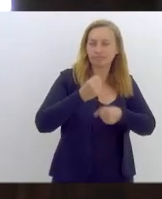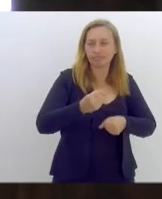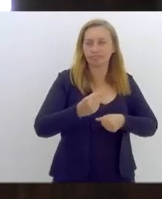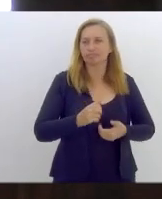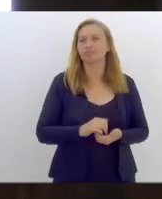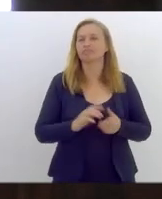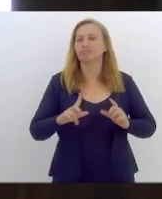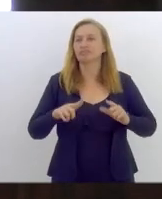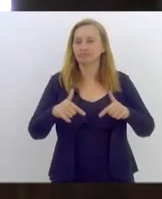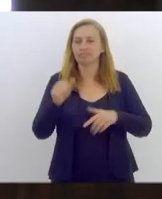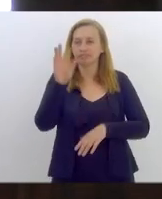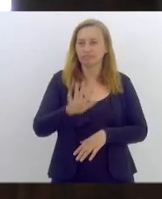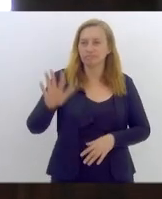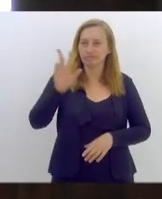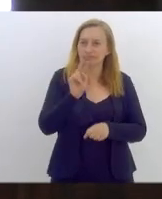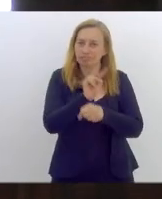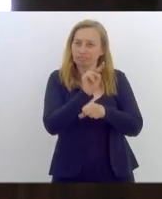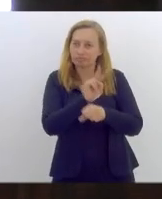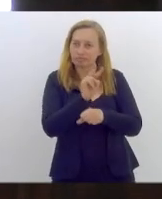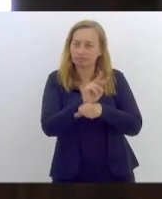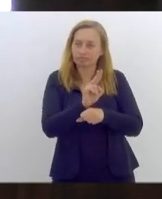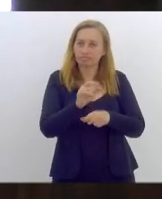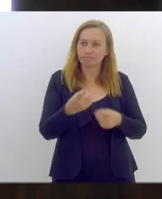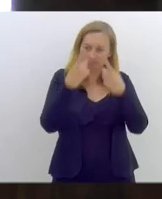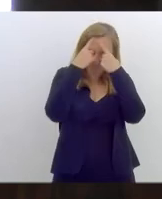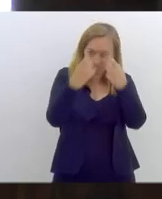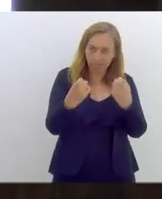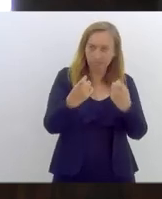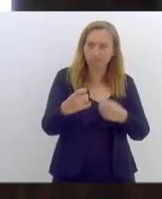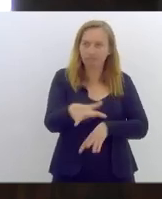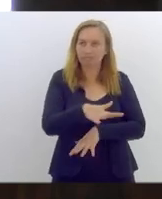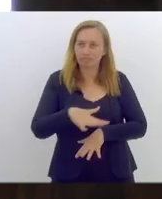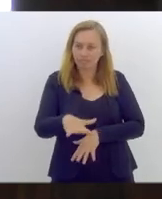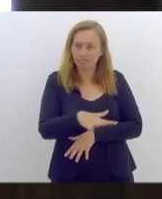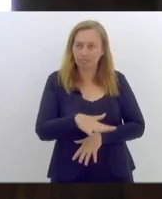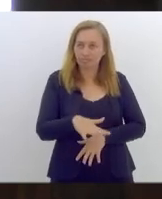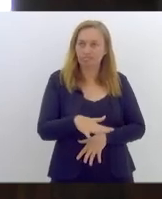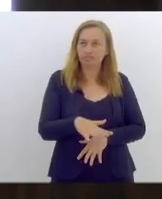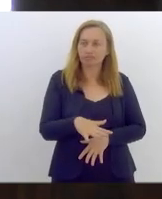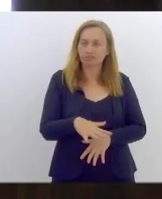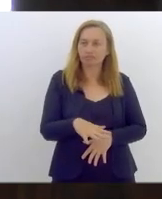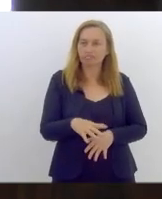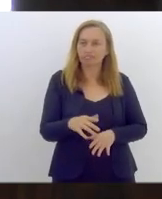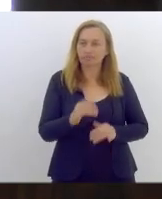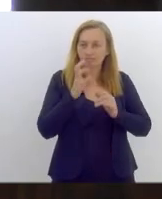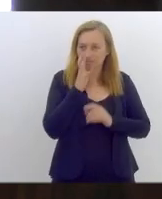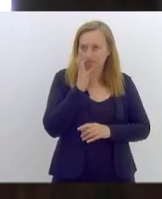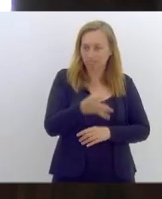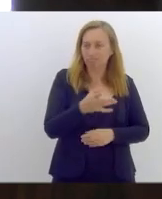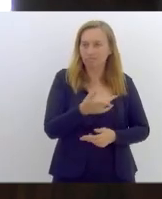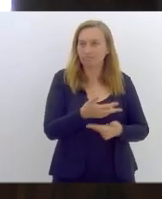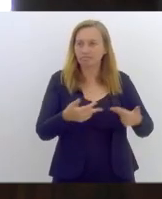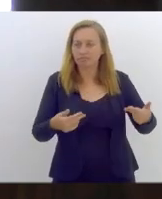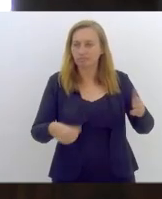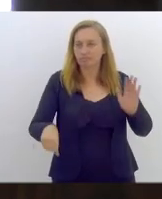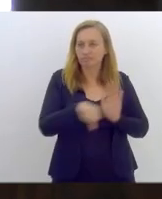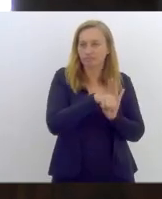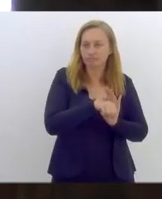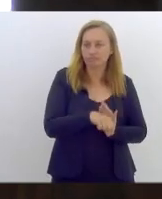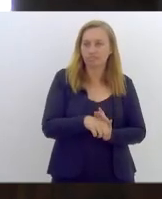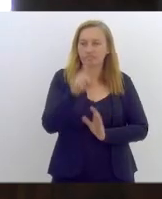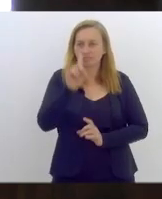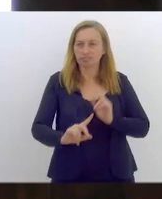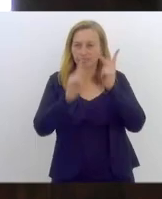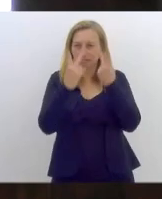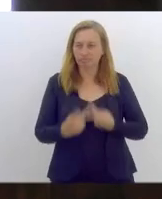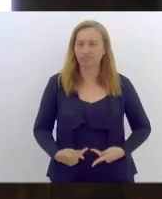maneira geral no monitoramento da violência nos seus territórios, denunciando graves violações dos direitos humanos. Muito